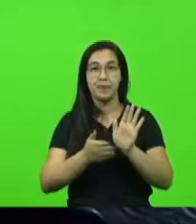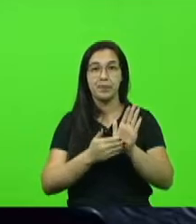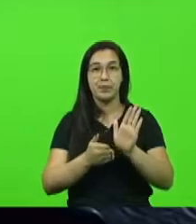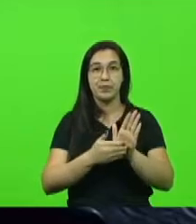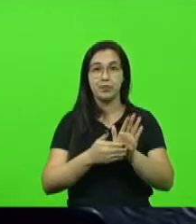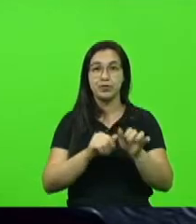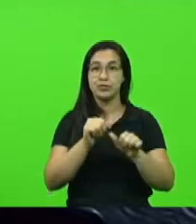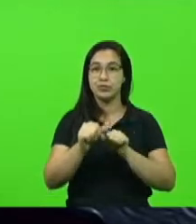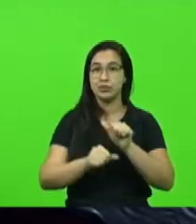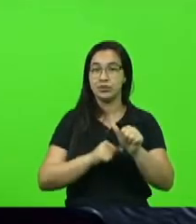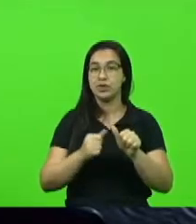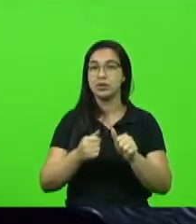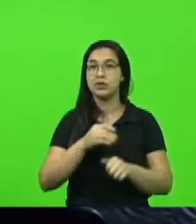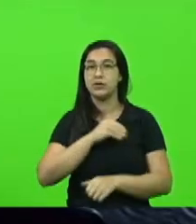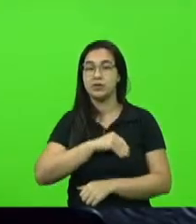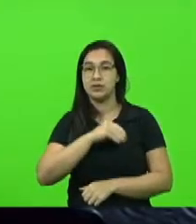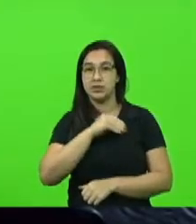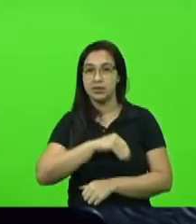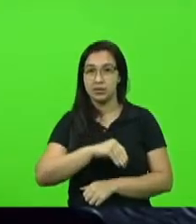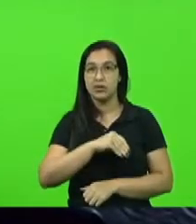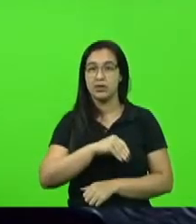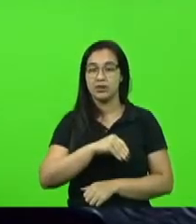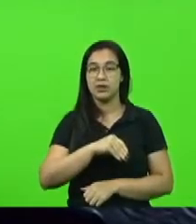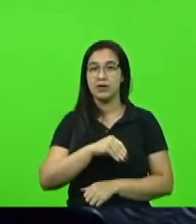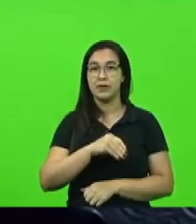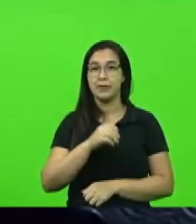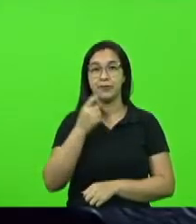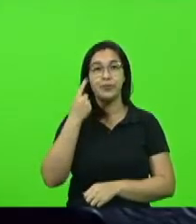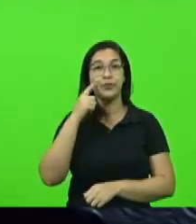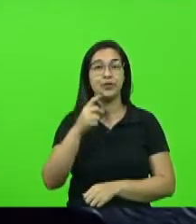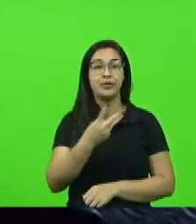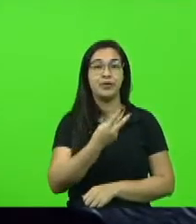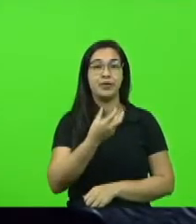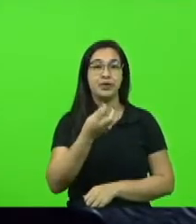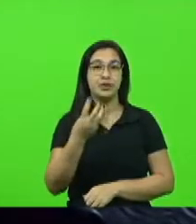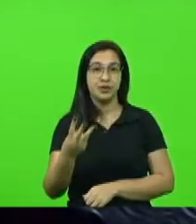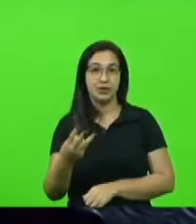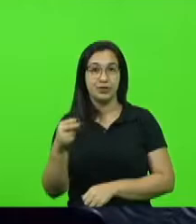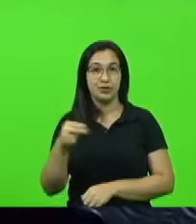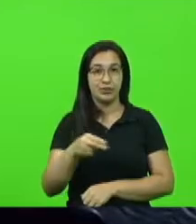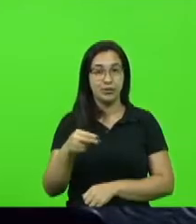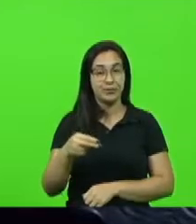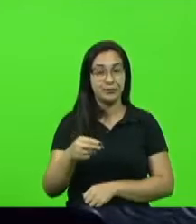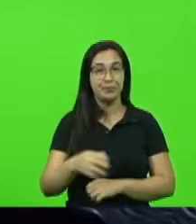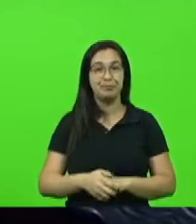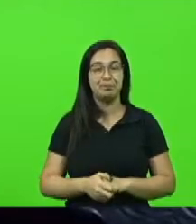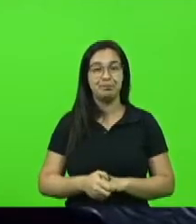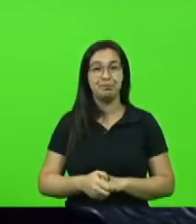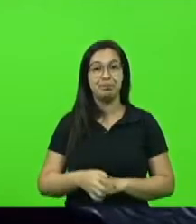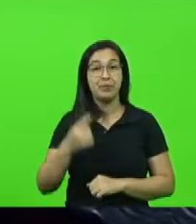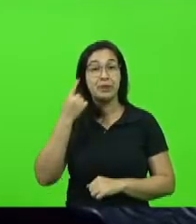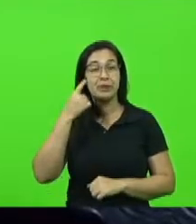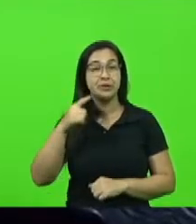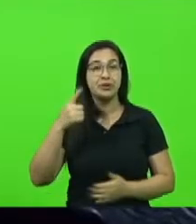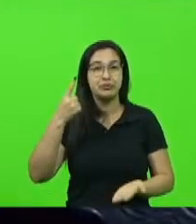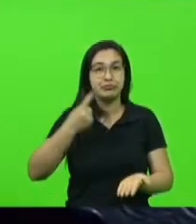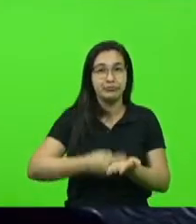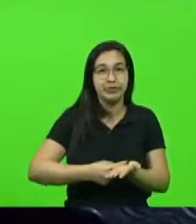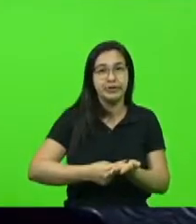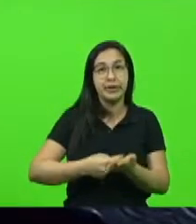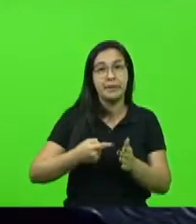apresentada às entidades patronais ainda no dia 23 de novembro. Neste mesmo dia, a intenção é marcar a primeira rodada de